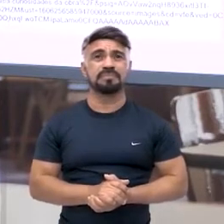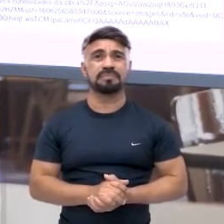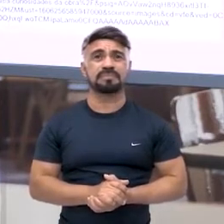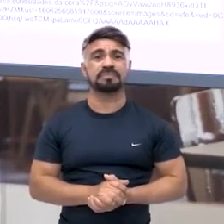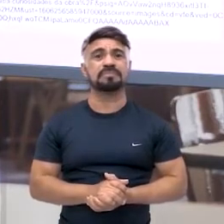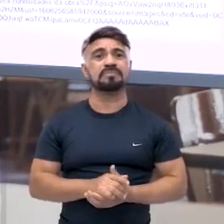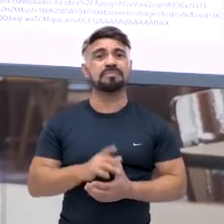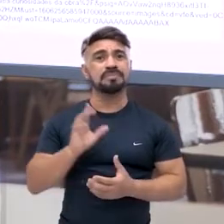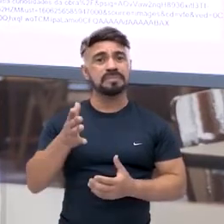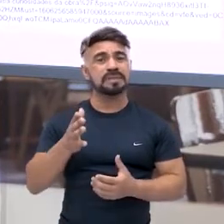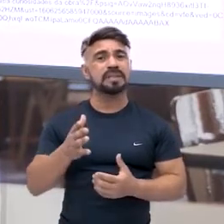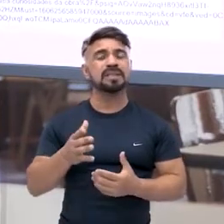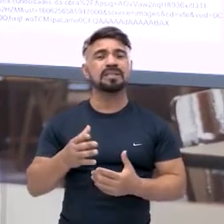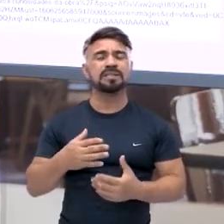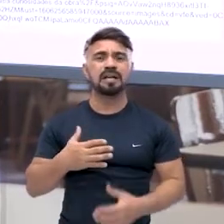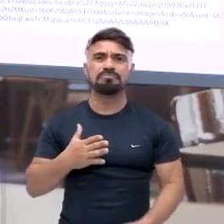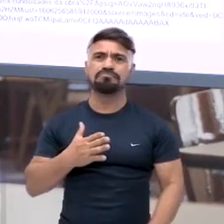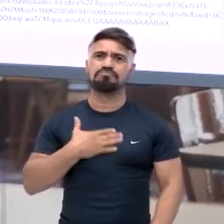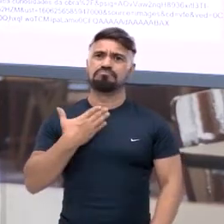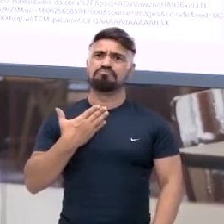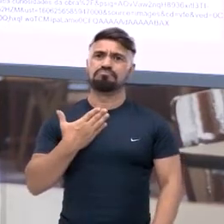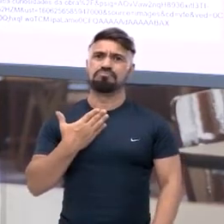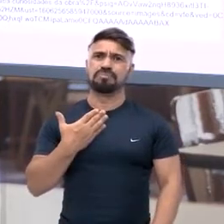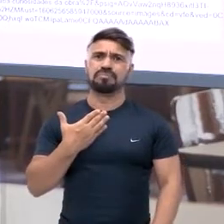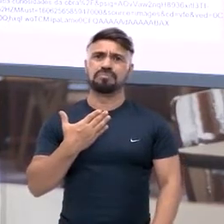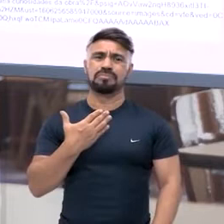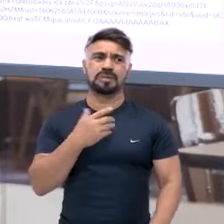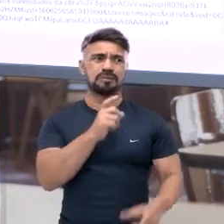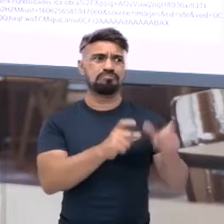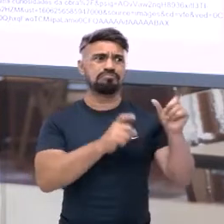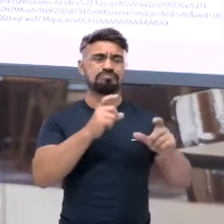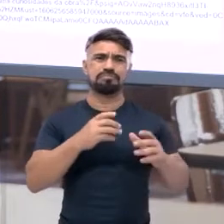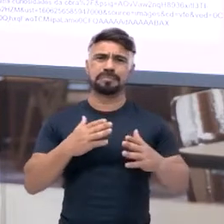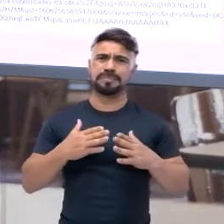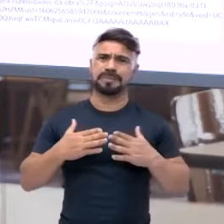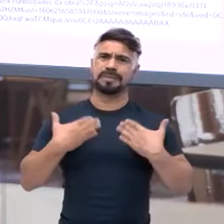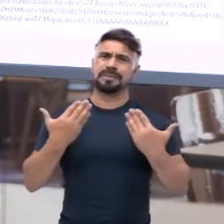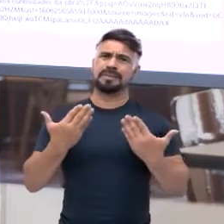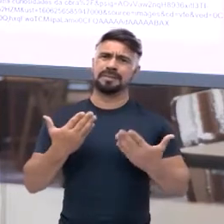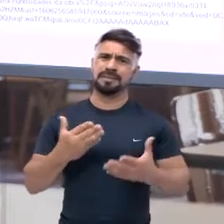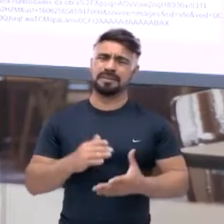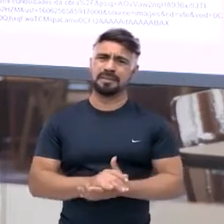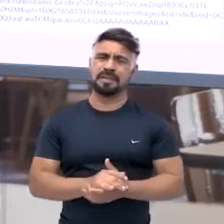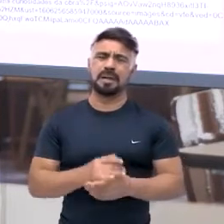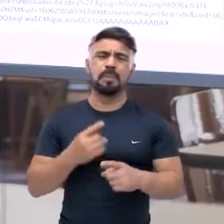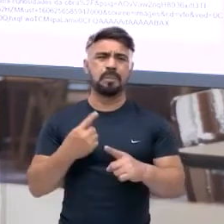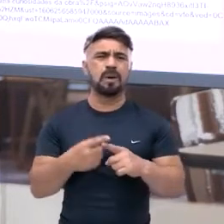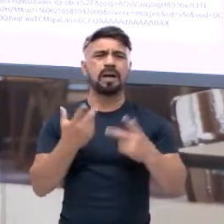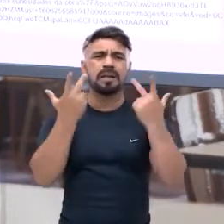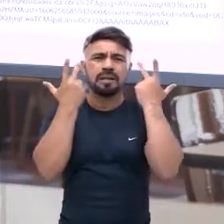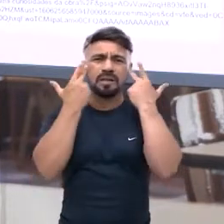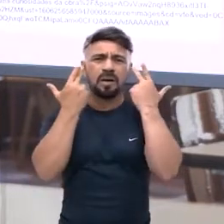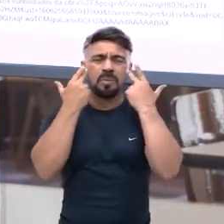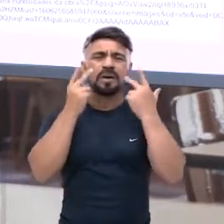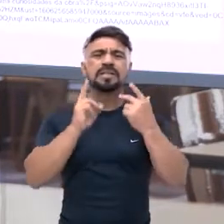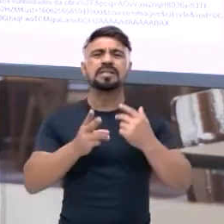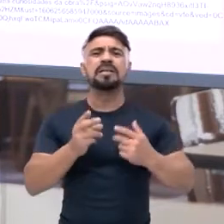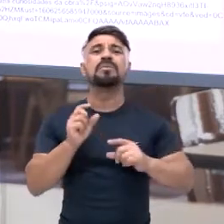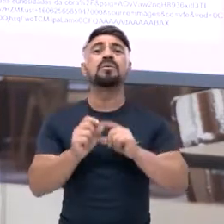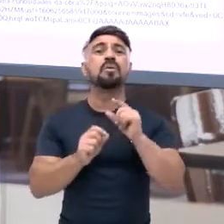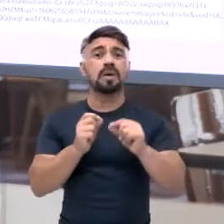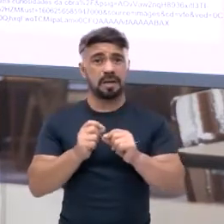Cristo, e eles já se assustam com uma ideia, porque normalmente